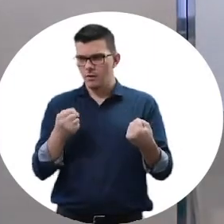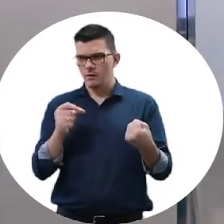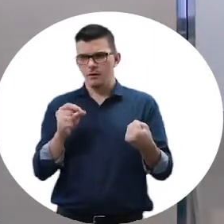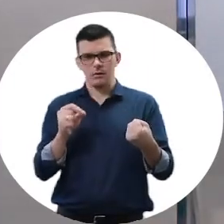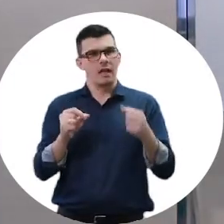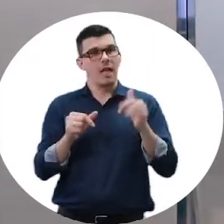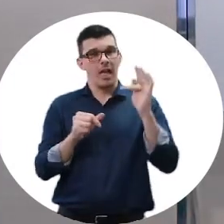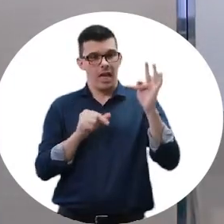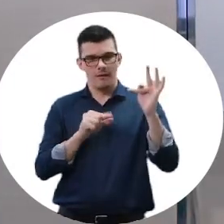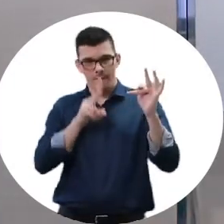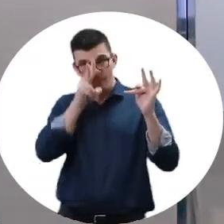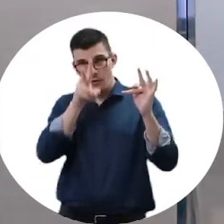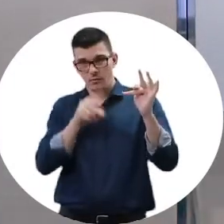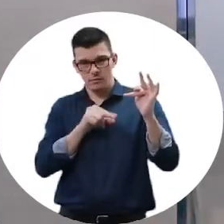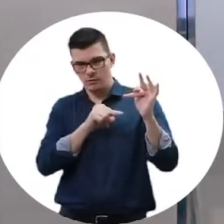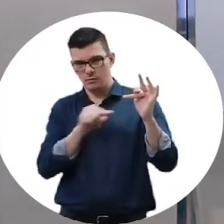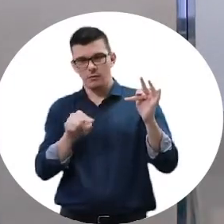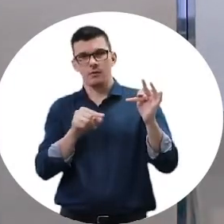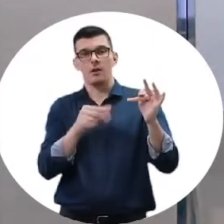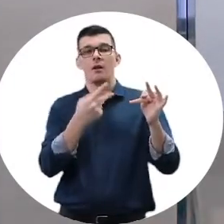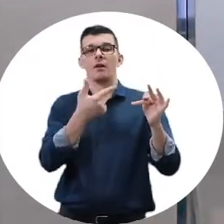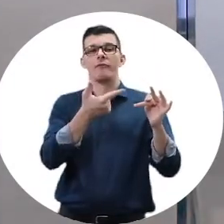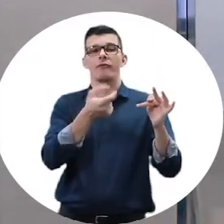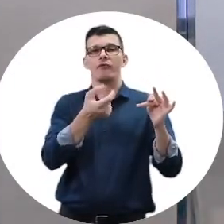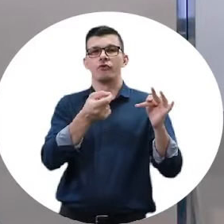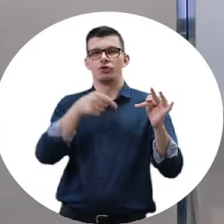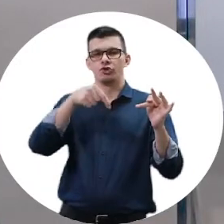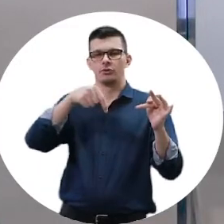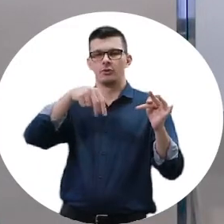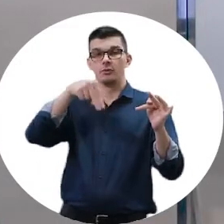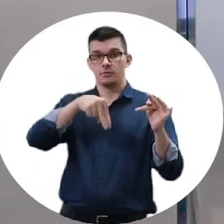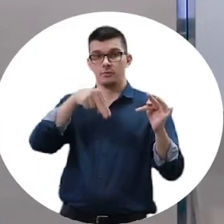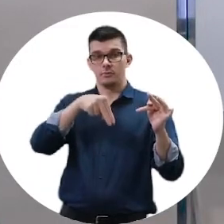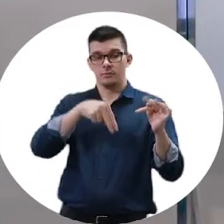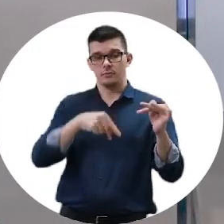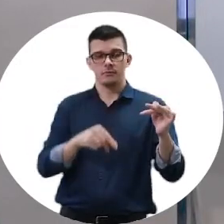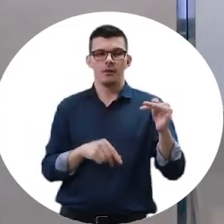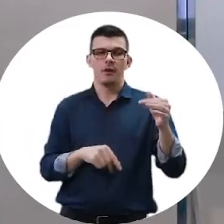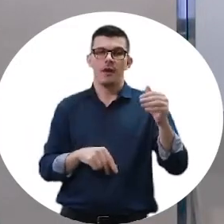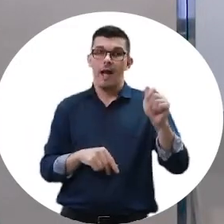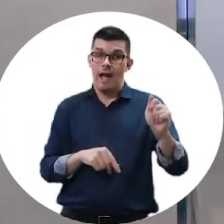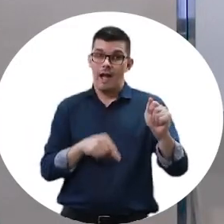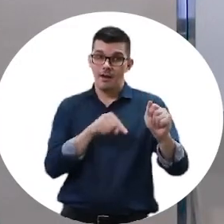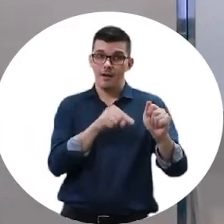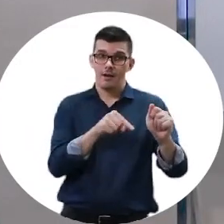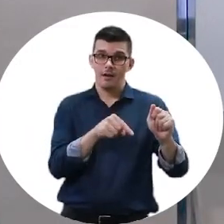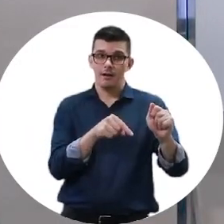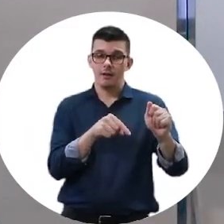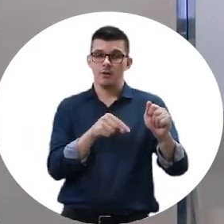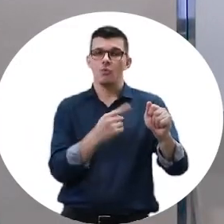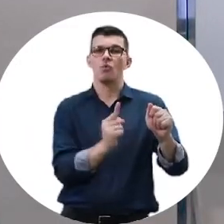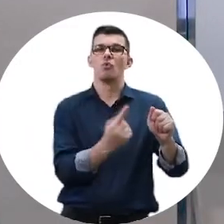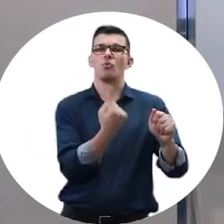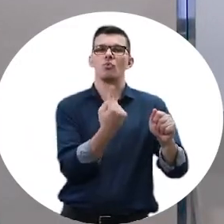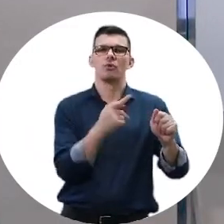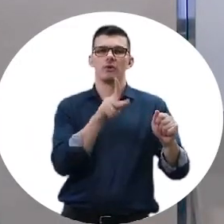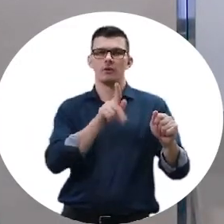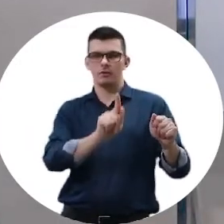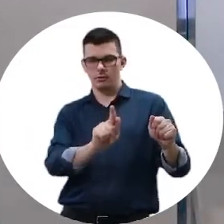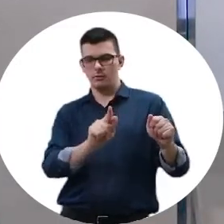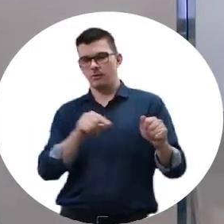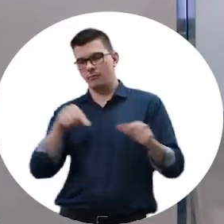uma força F de 20 N. O bloco A tem 1 kg. O bloco